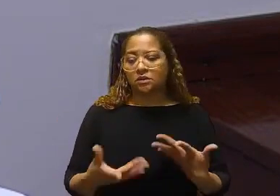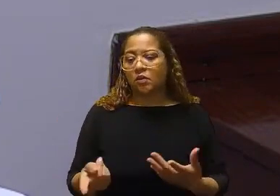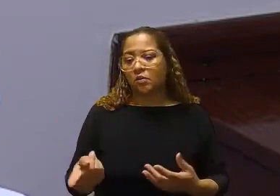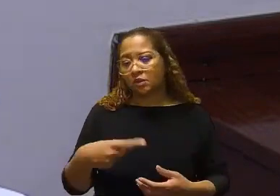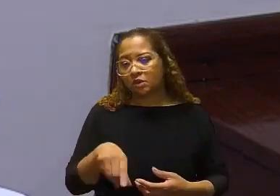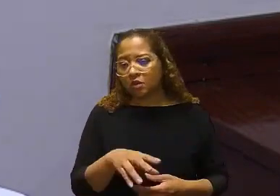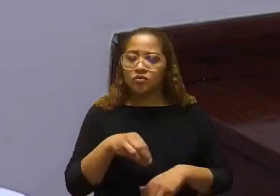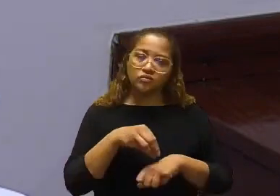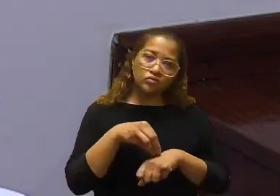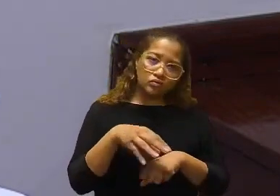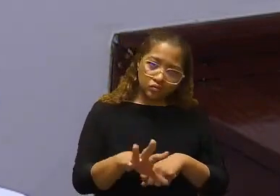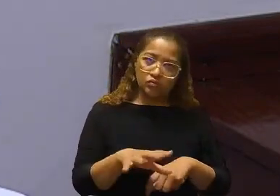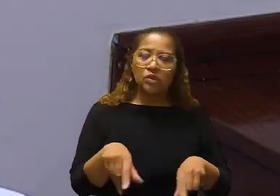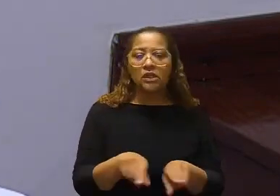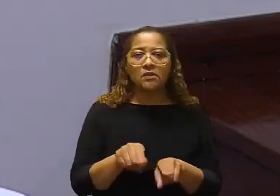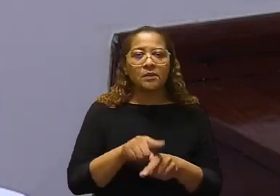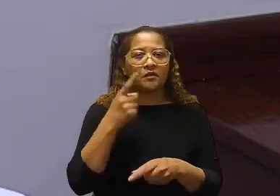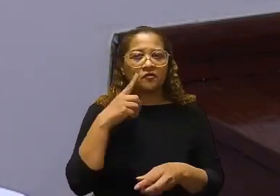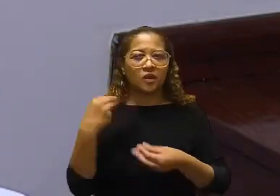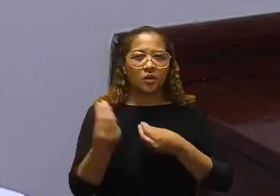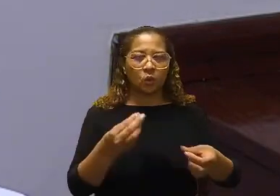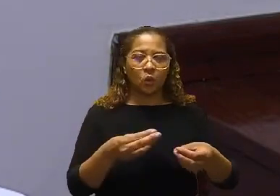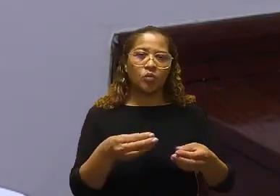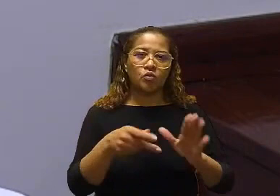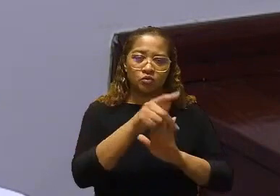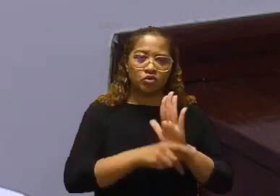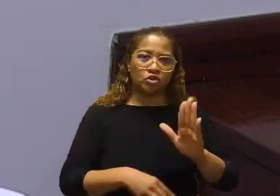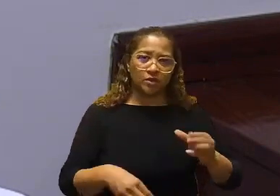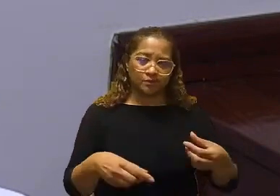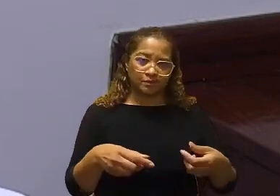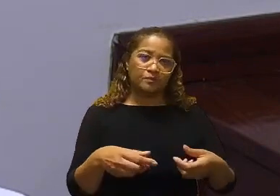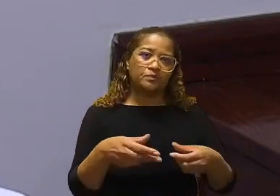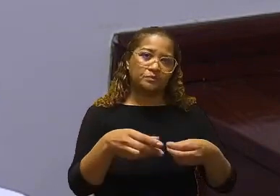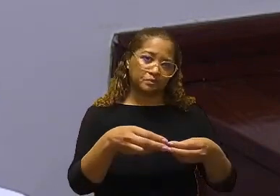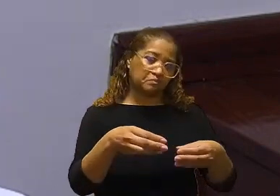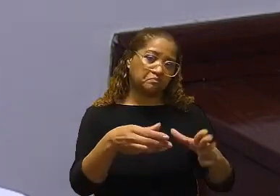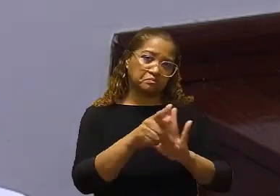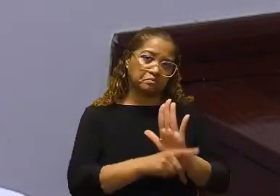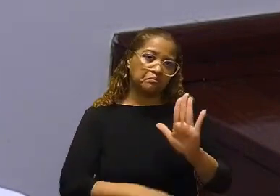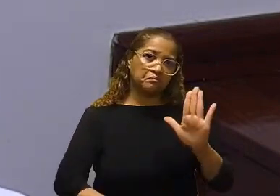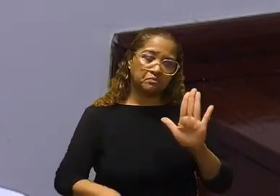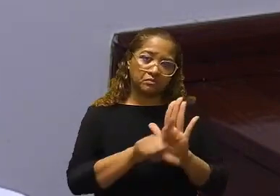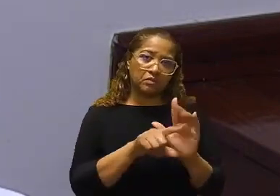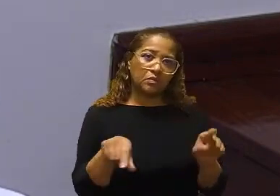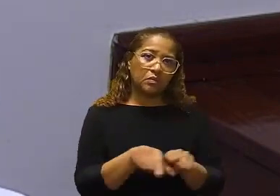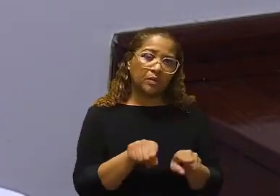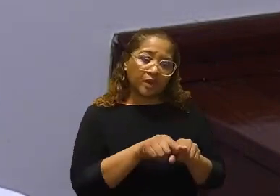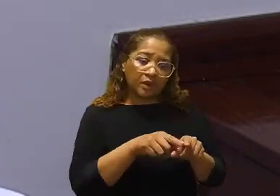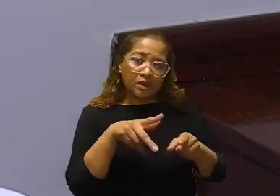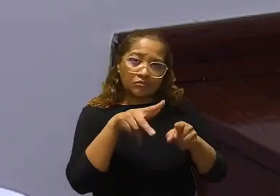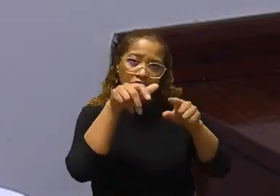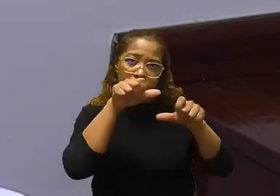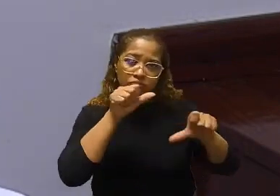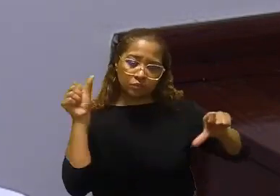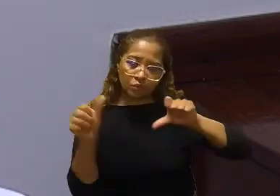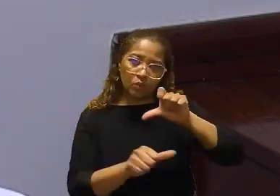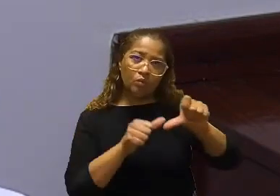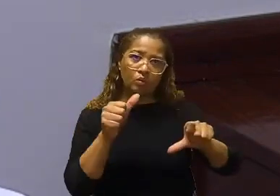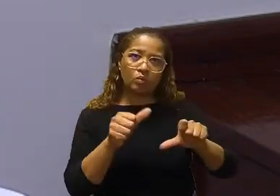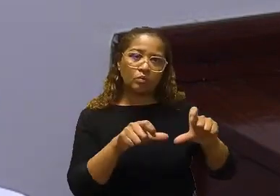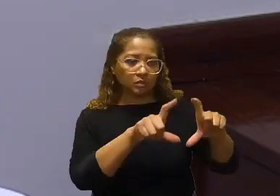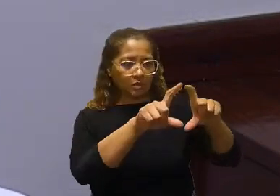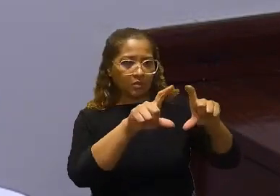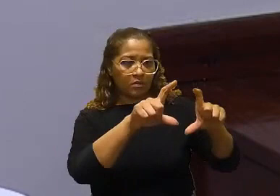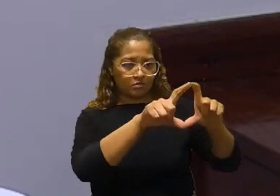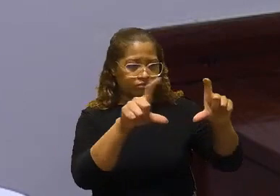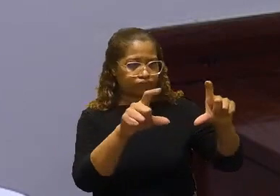Moção e depois projeto de lei que seja alterada as placas de carga e descarga com os gizes em conforme o